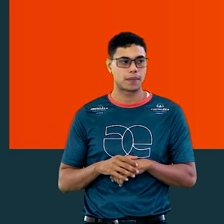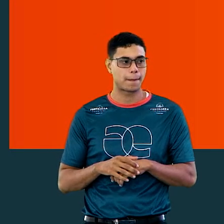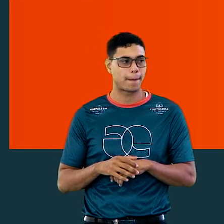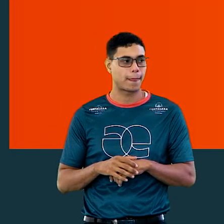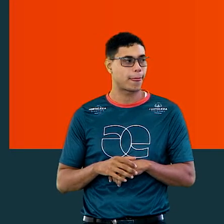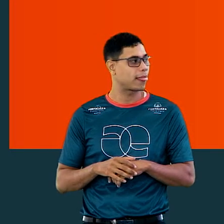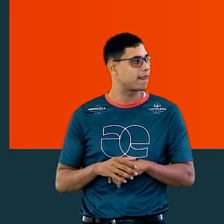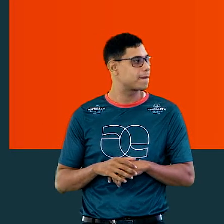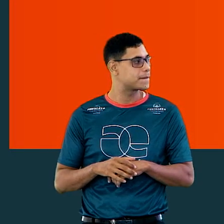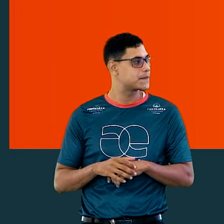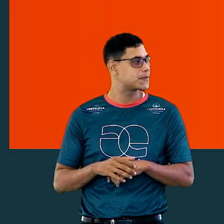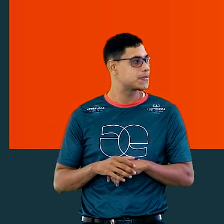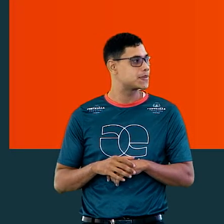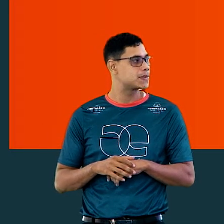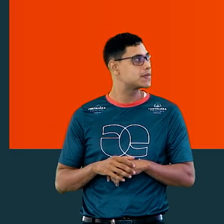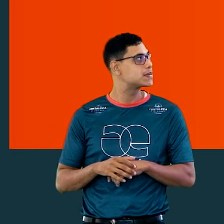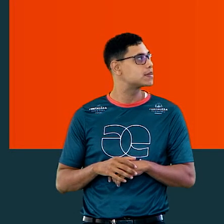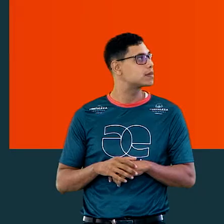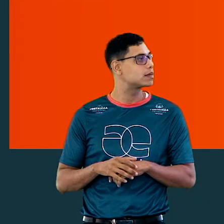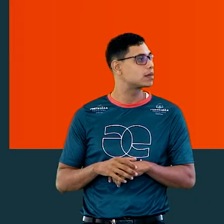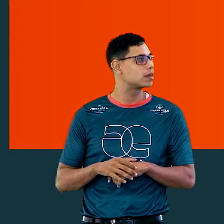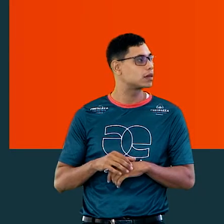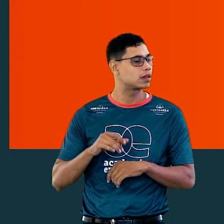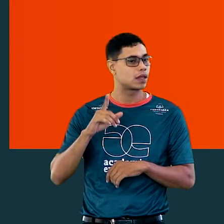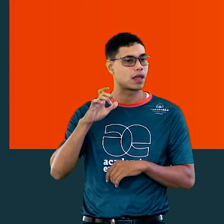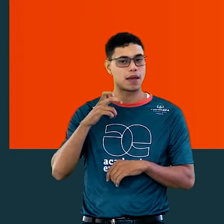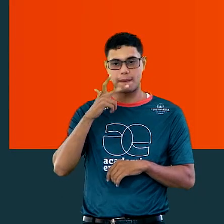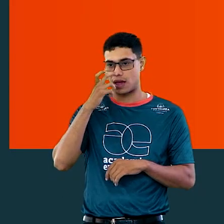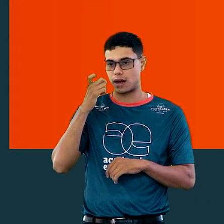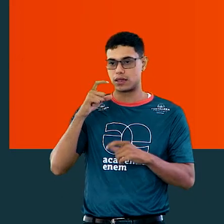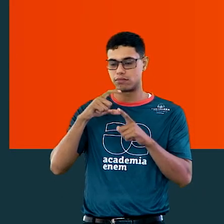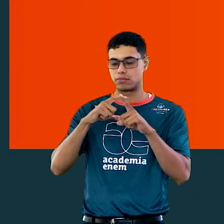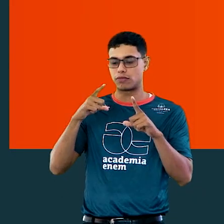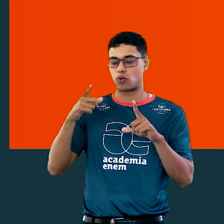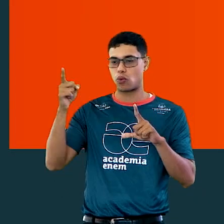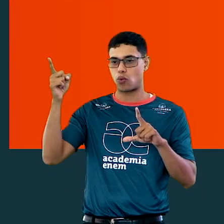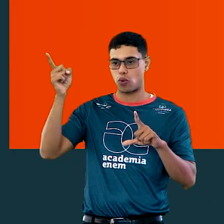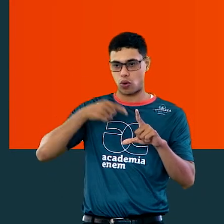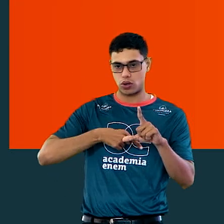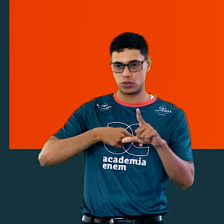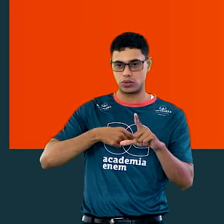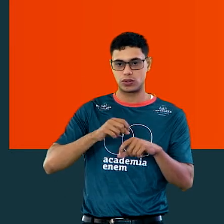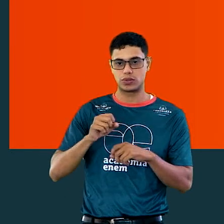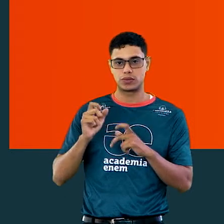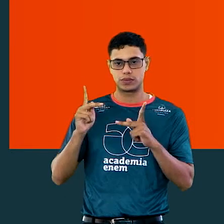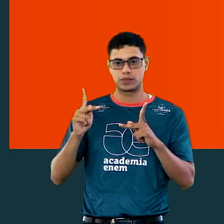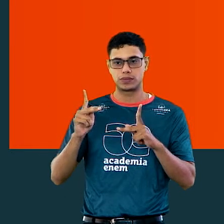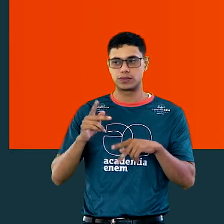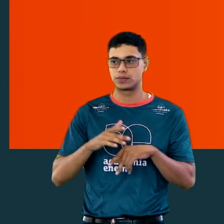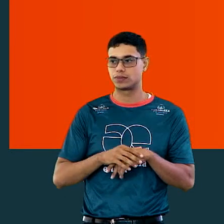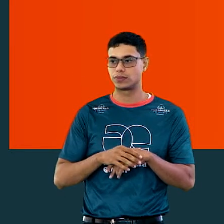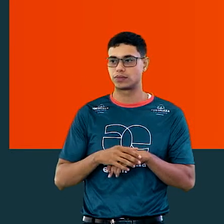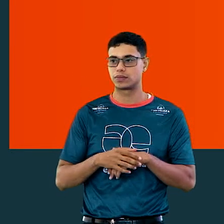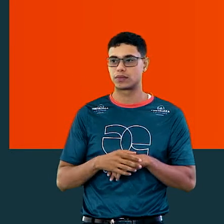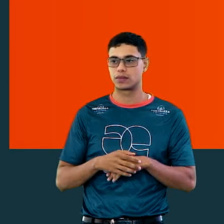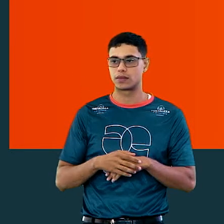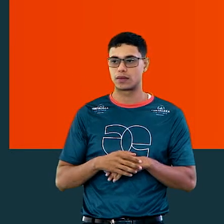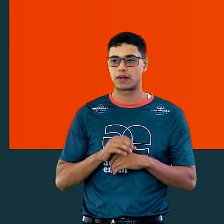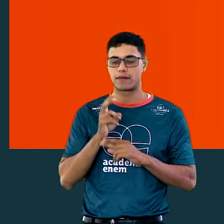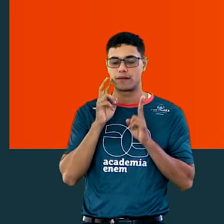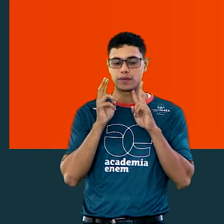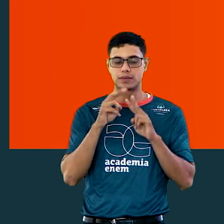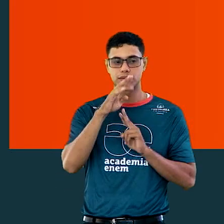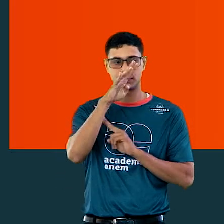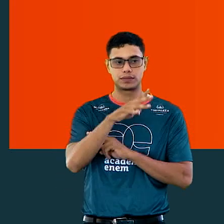que representa, beleza? O corte do fio. Perfeito. Mas vamos lá. Olhando para a